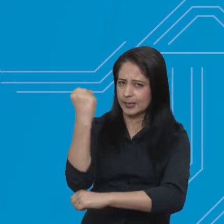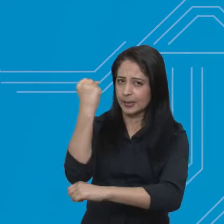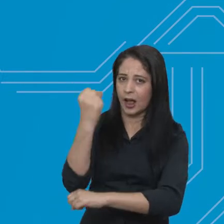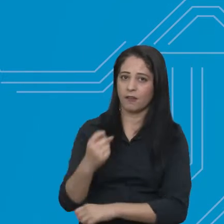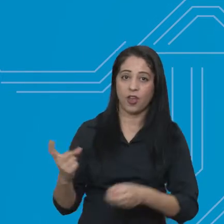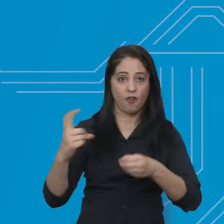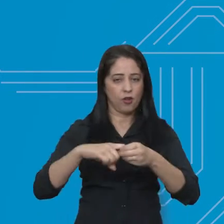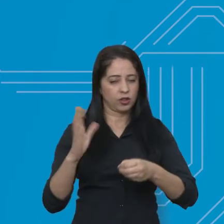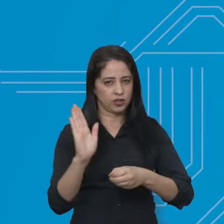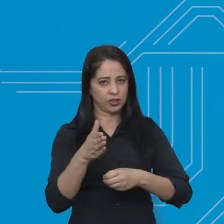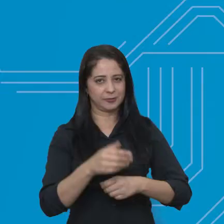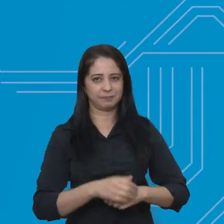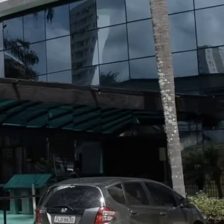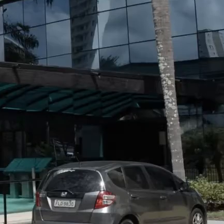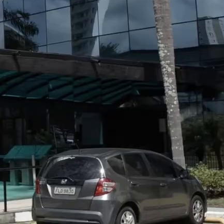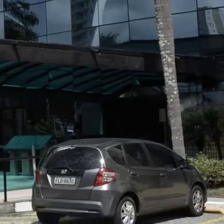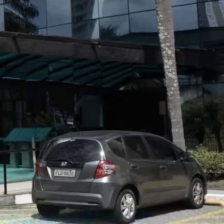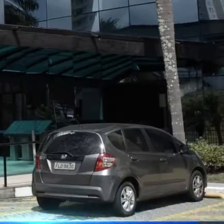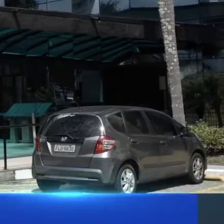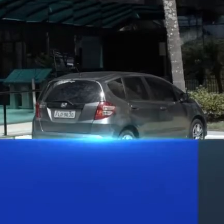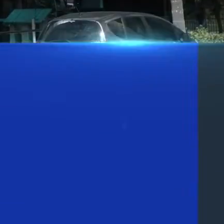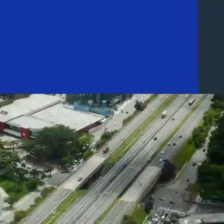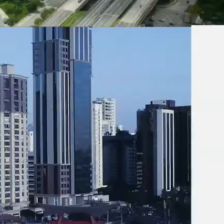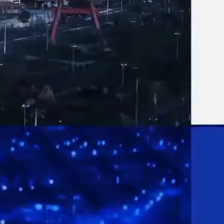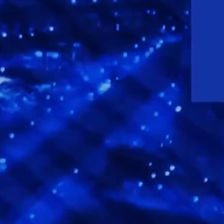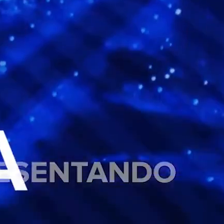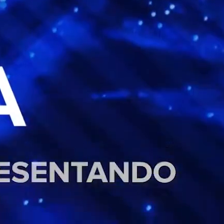país. A gente volta já.